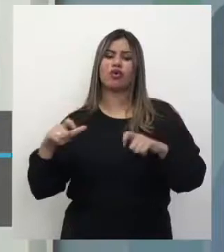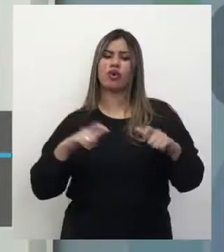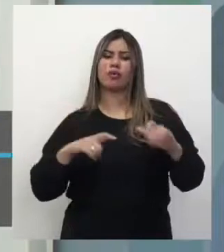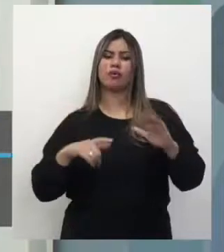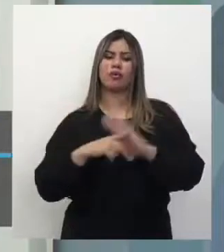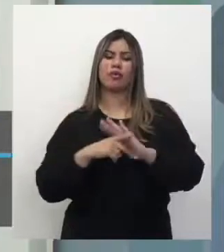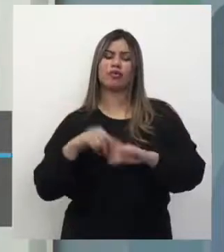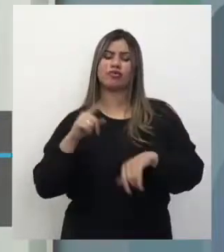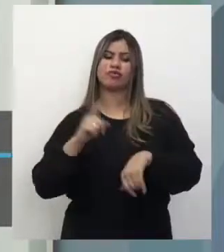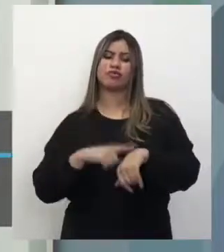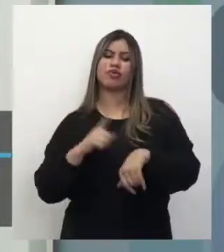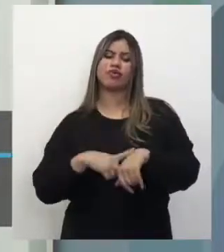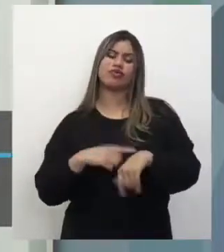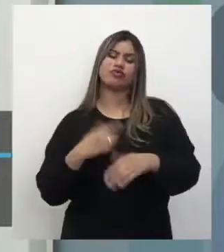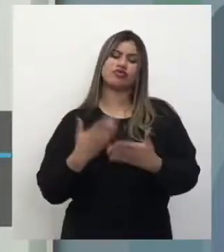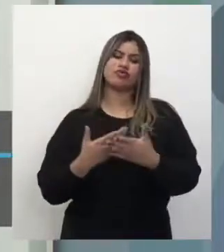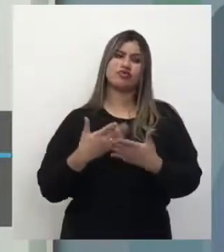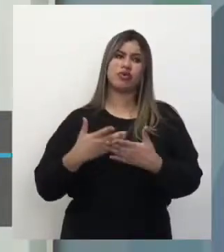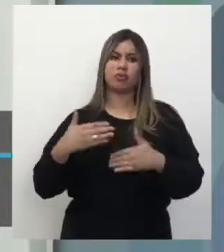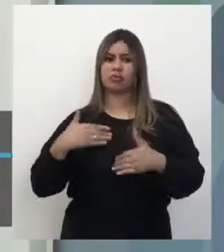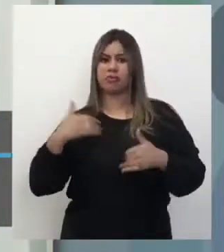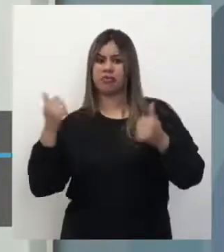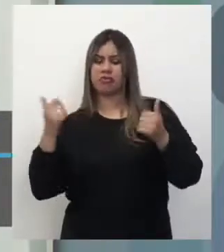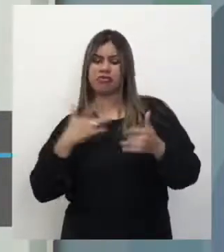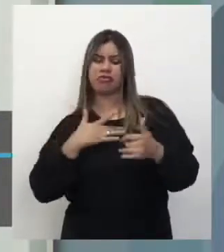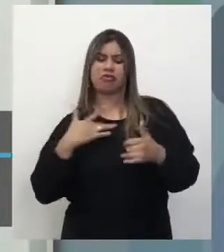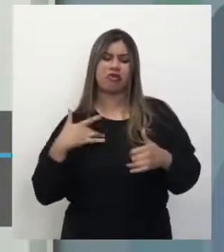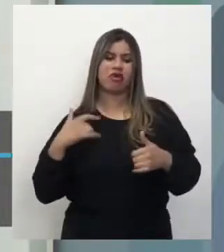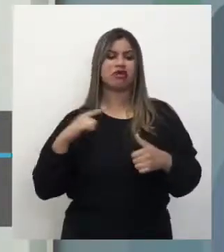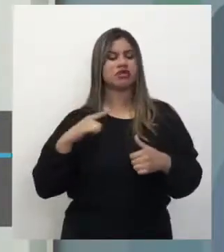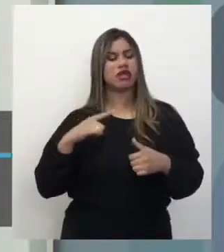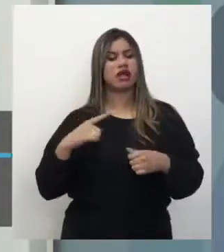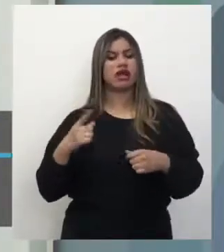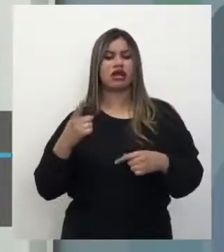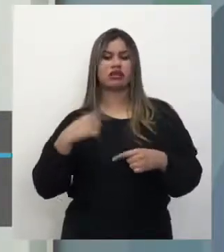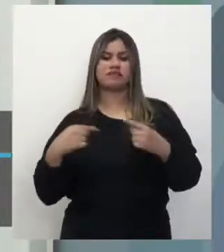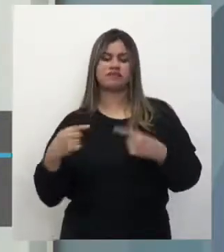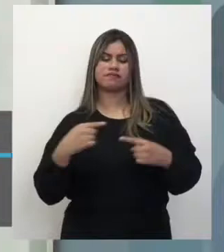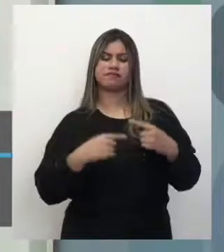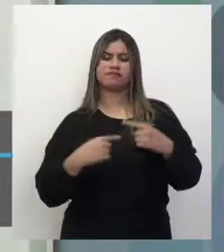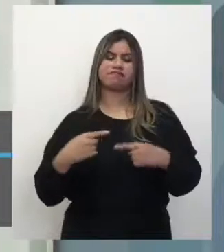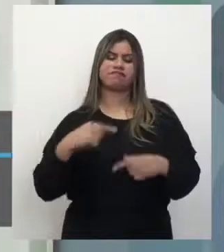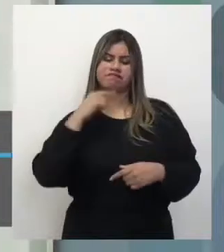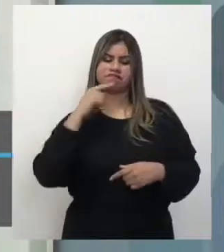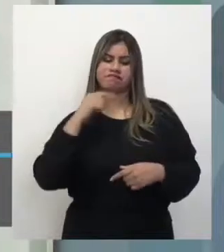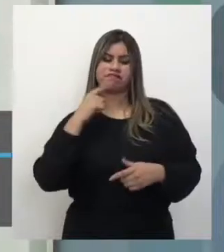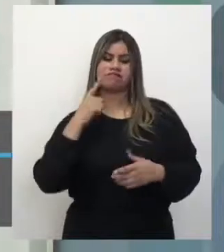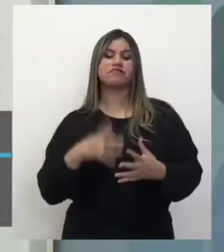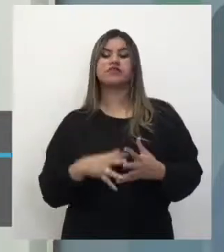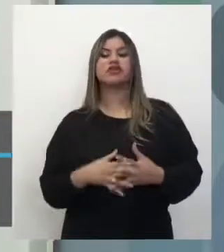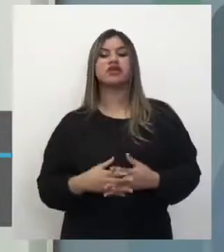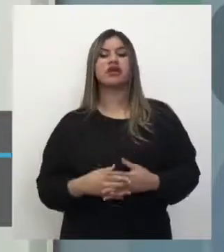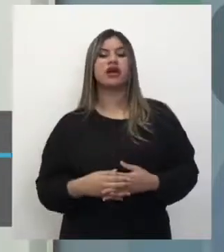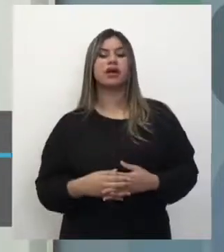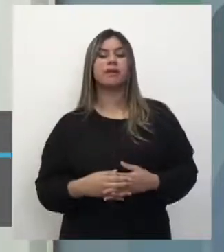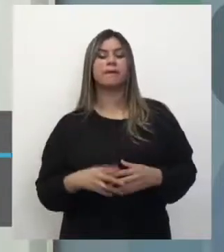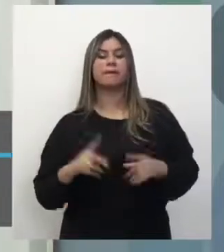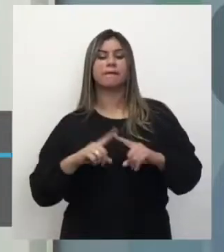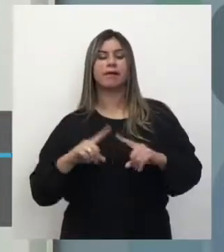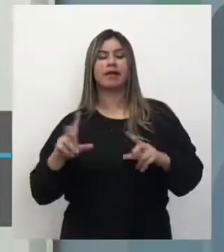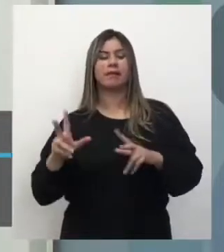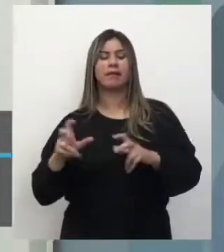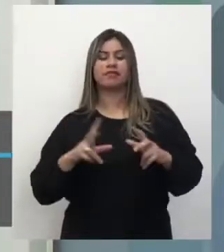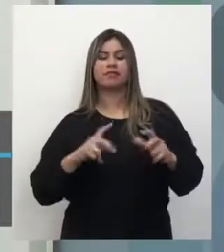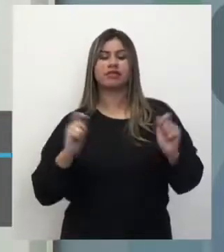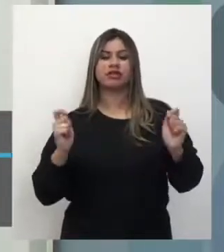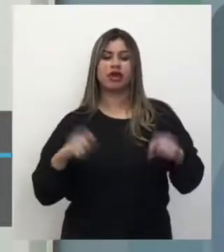outros horários de estudo seriam ou não mais saudáveis. Isso é uma discussão aí que a gente não consegue fazer nem aprofundar agora, mas só para a gente